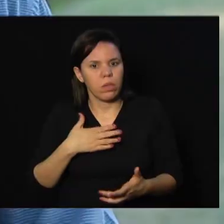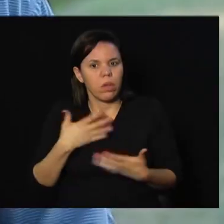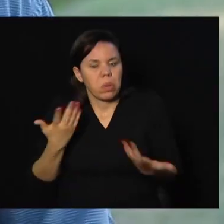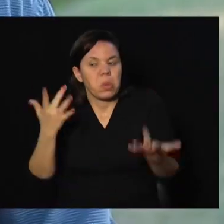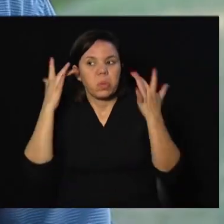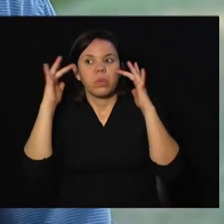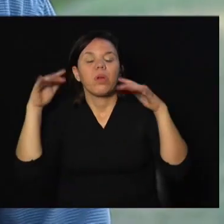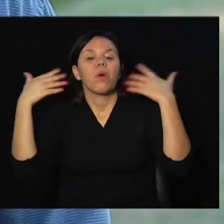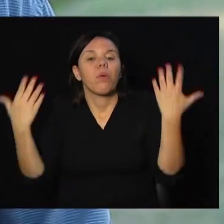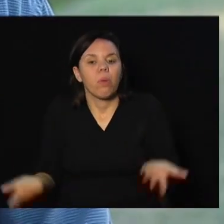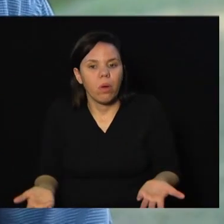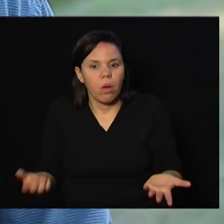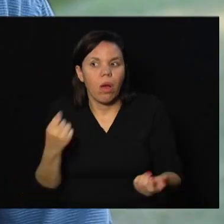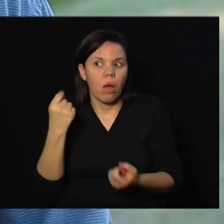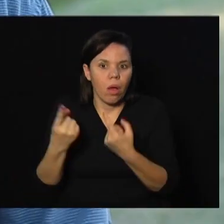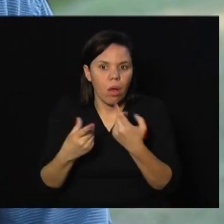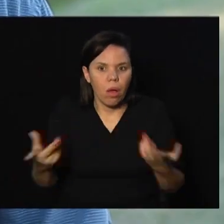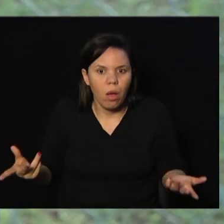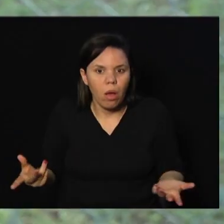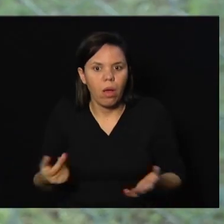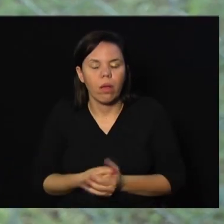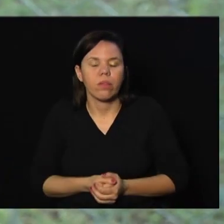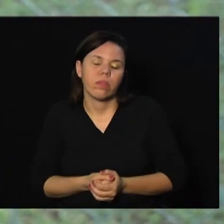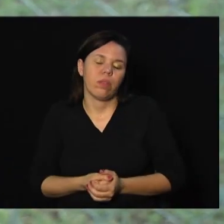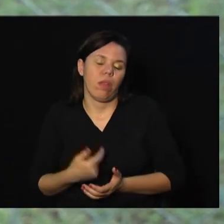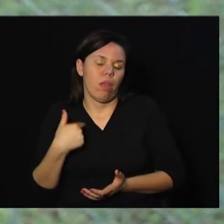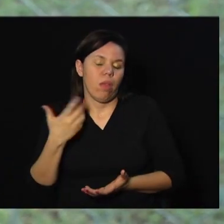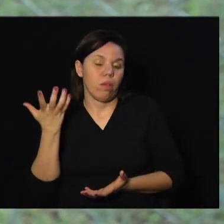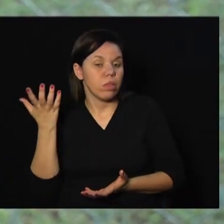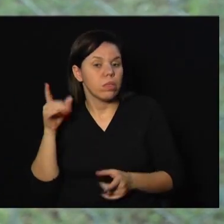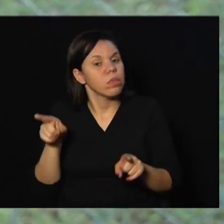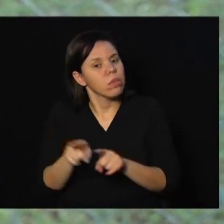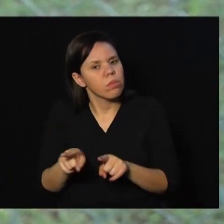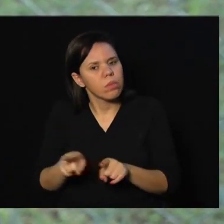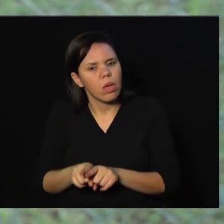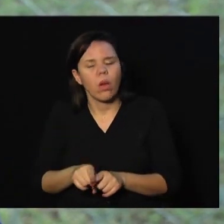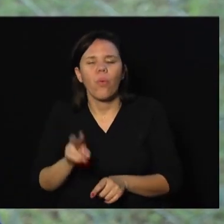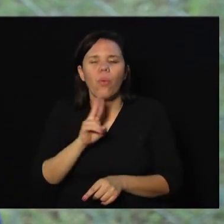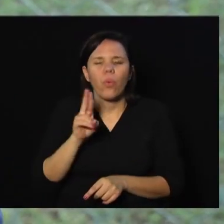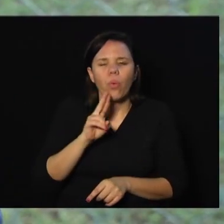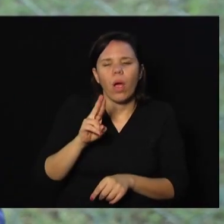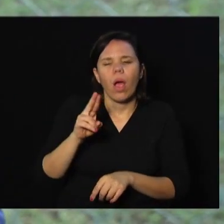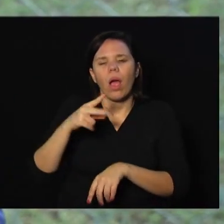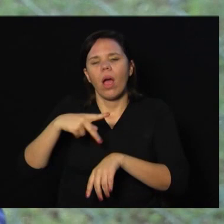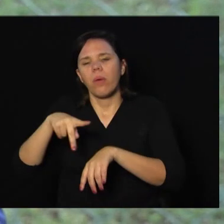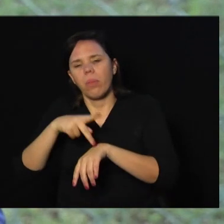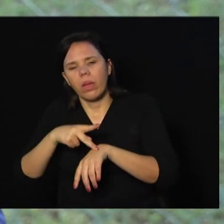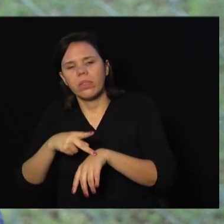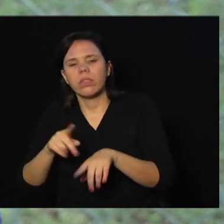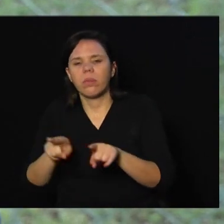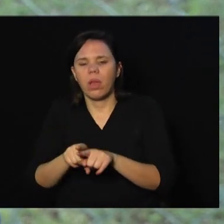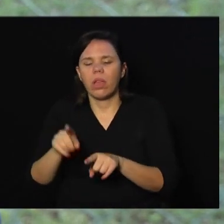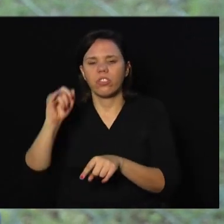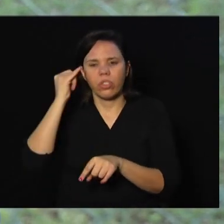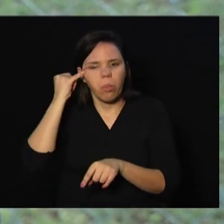era. Algumas delas, depois de eu me candidatar, acho que o Uruguai, o Japão, Costa